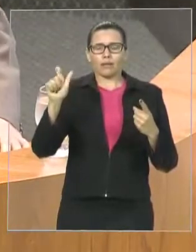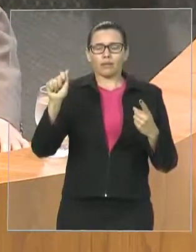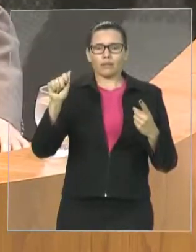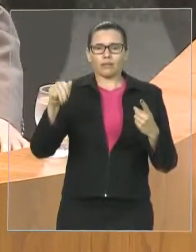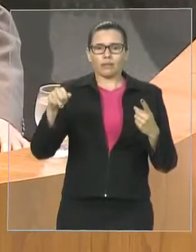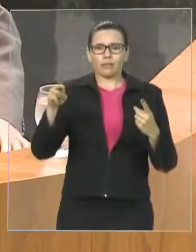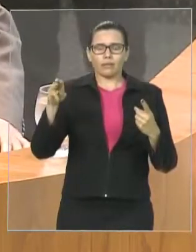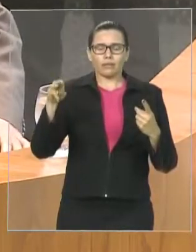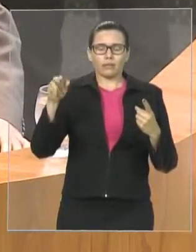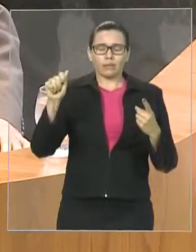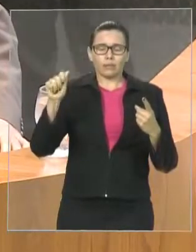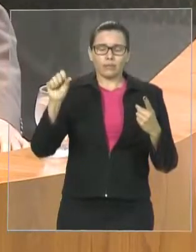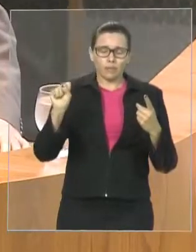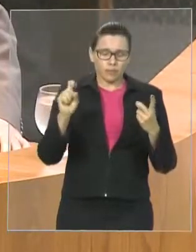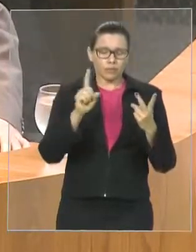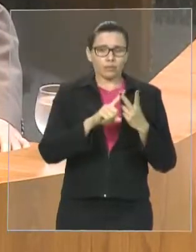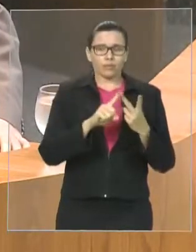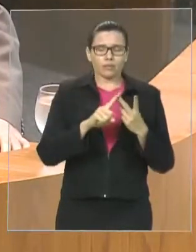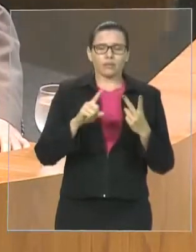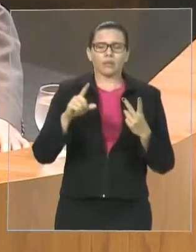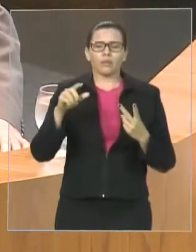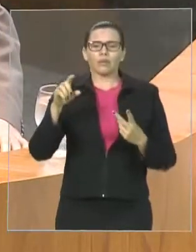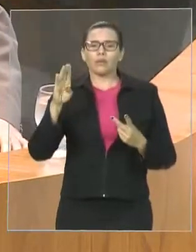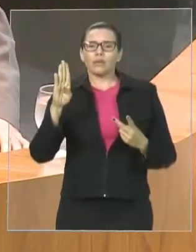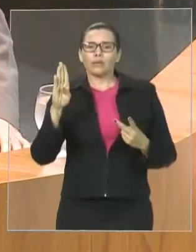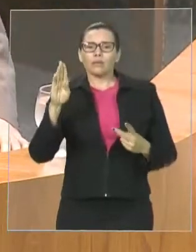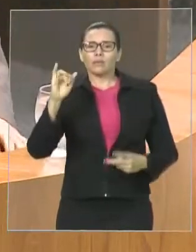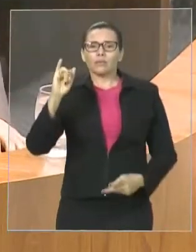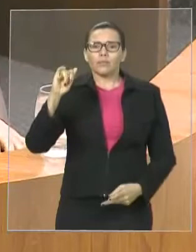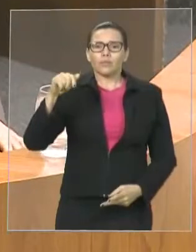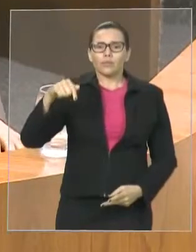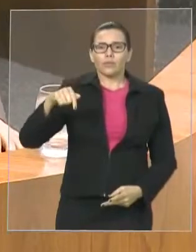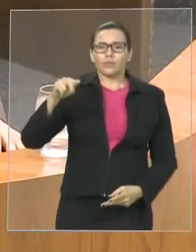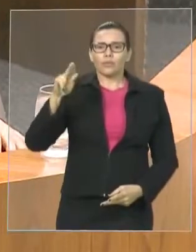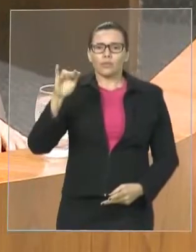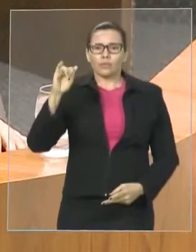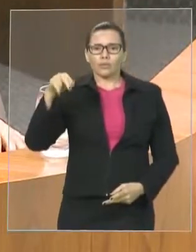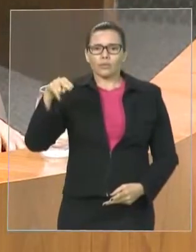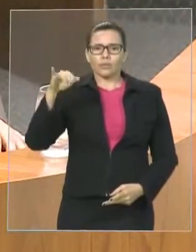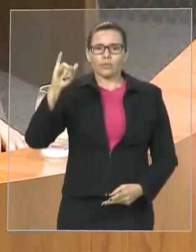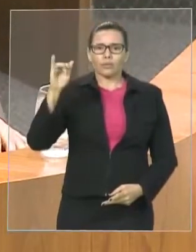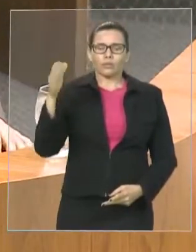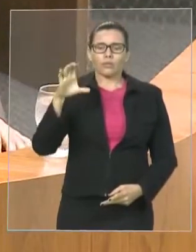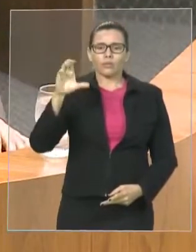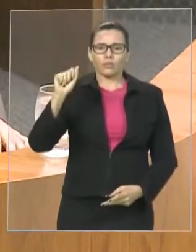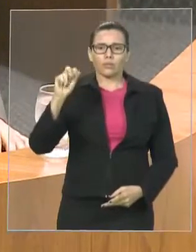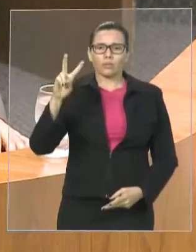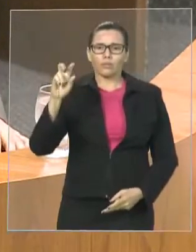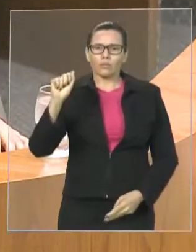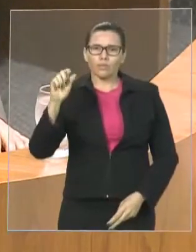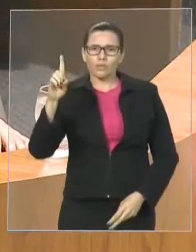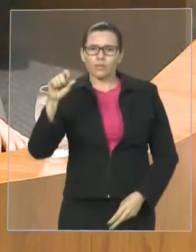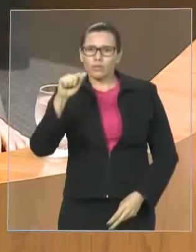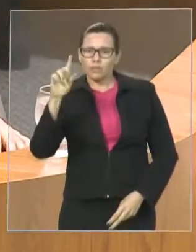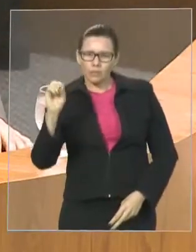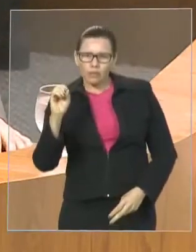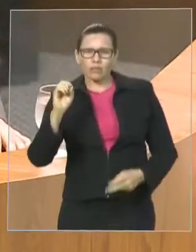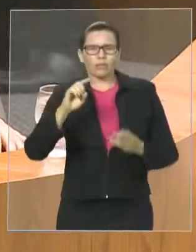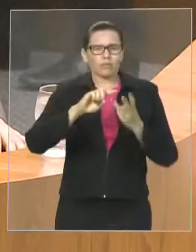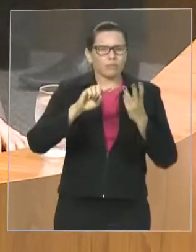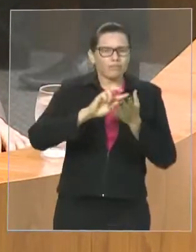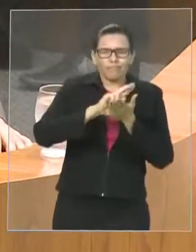música nacional que estarão presentes nesse festival em Timon. e grandes artistas também